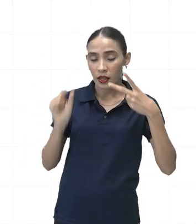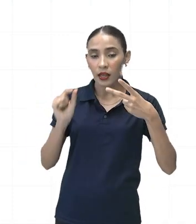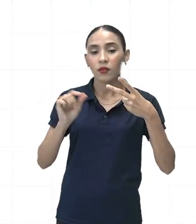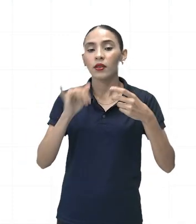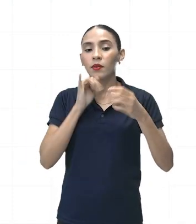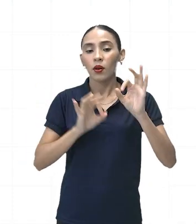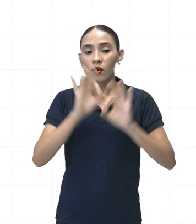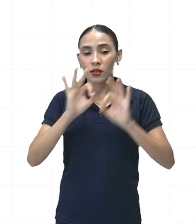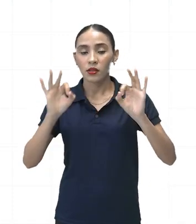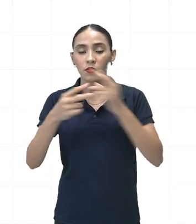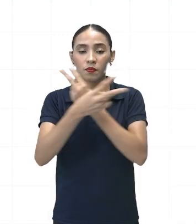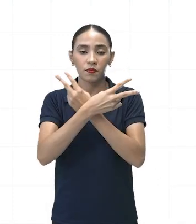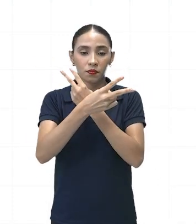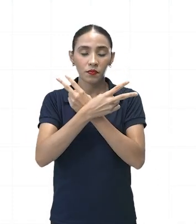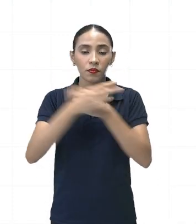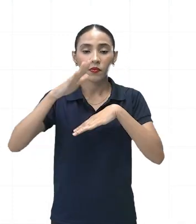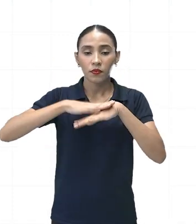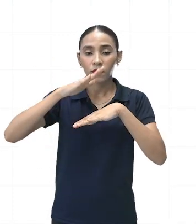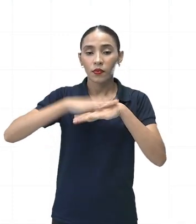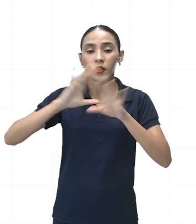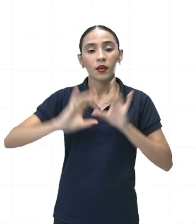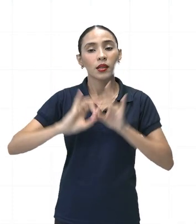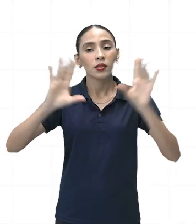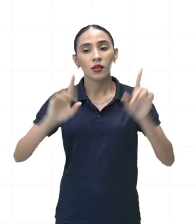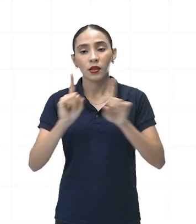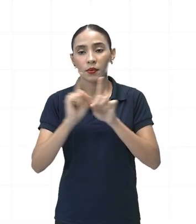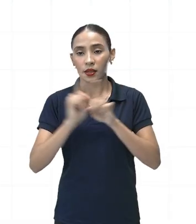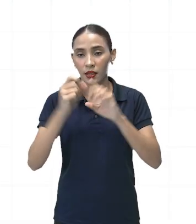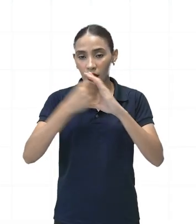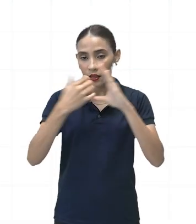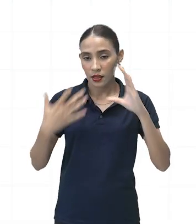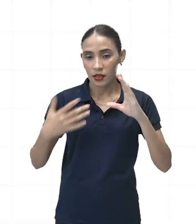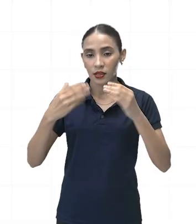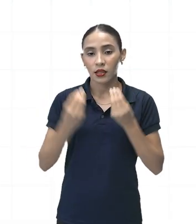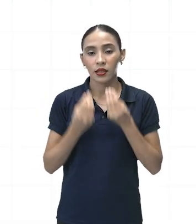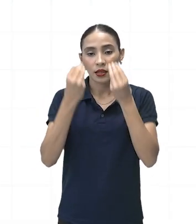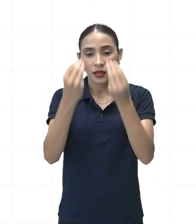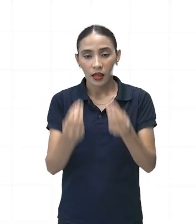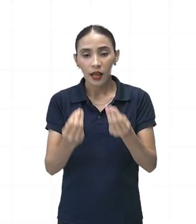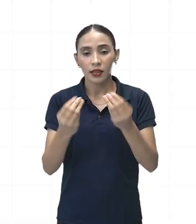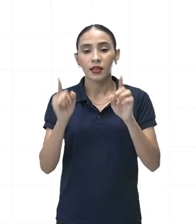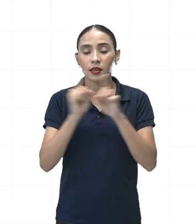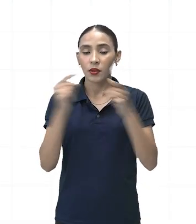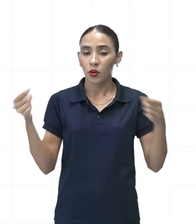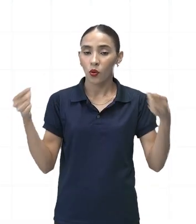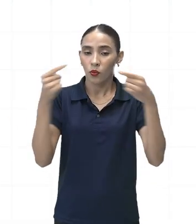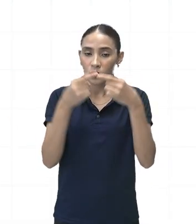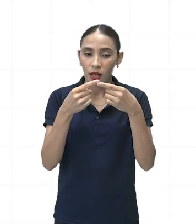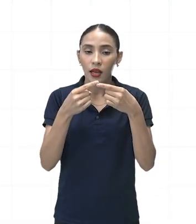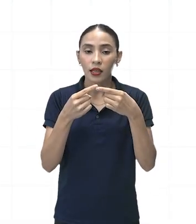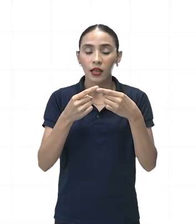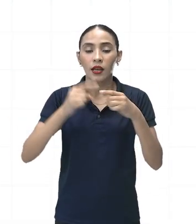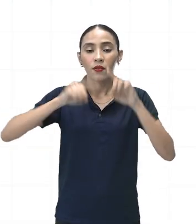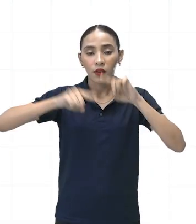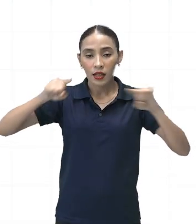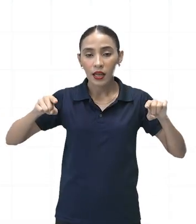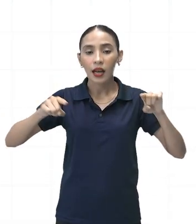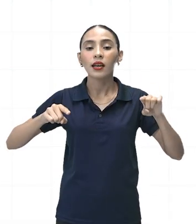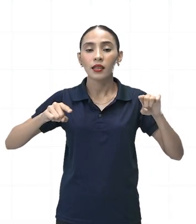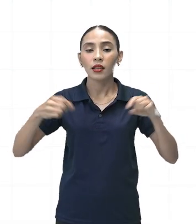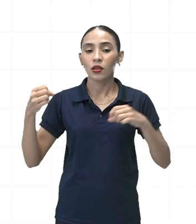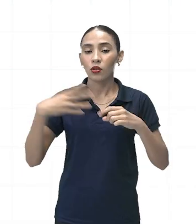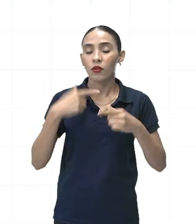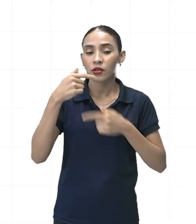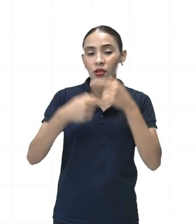distribuição independente dos cromossomos, permitindo que as características sejam transmitidas e combinadas de forma variada